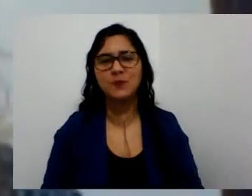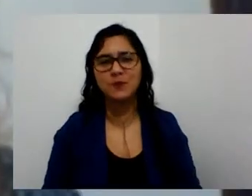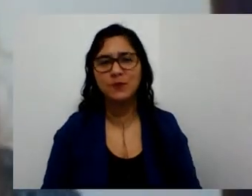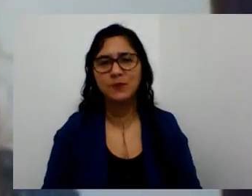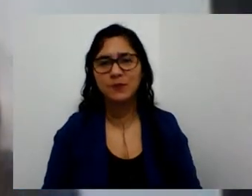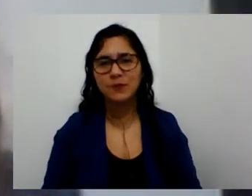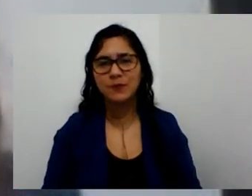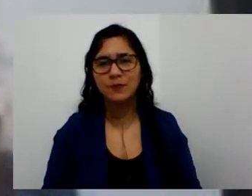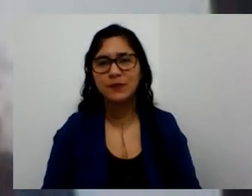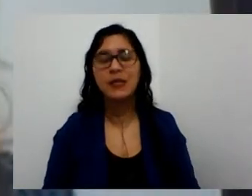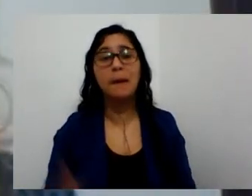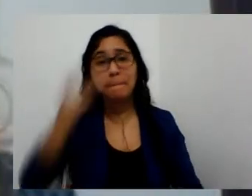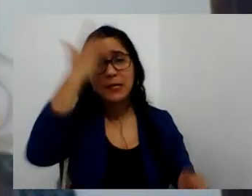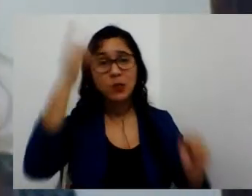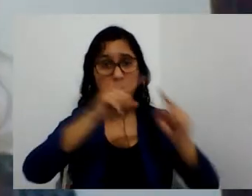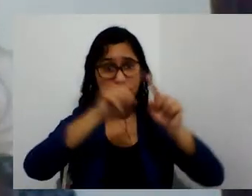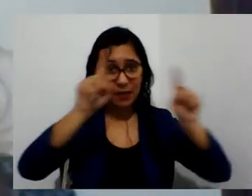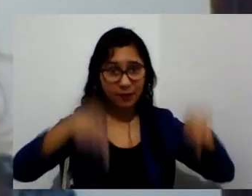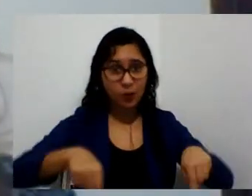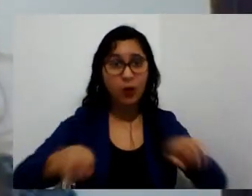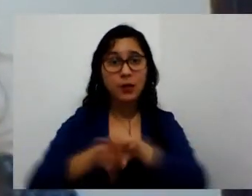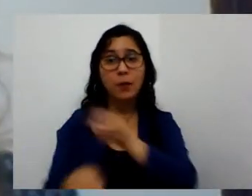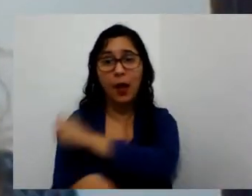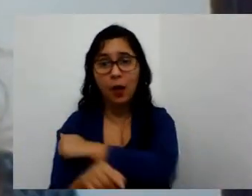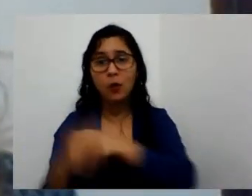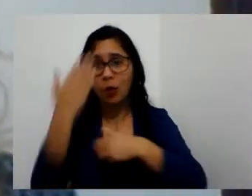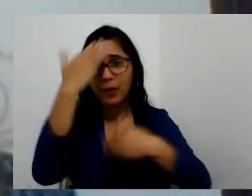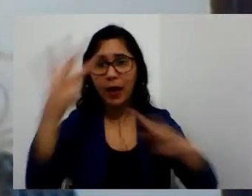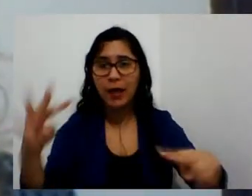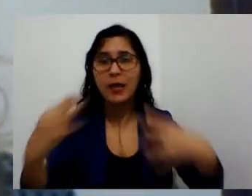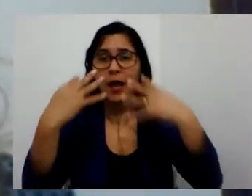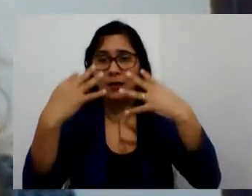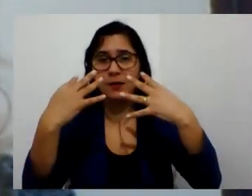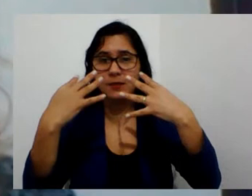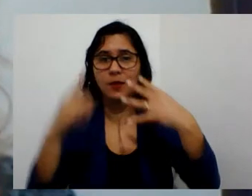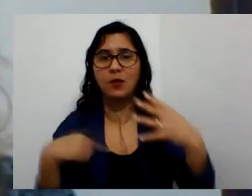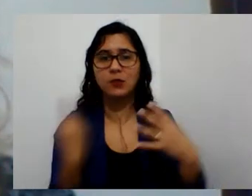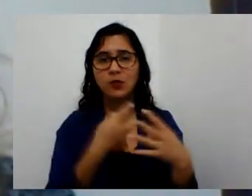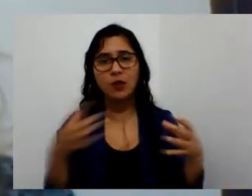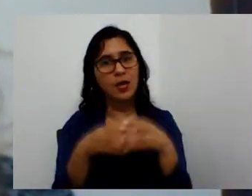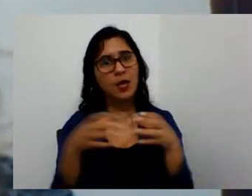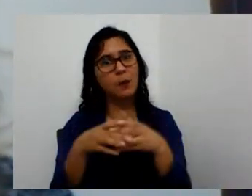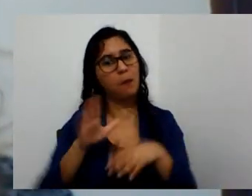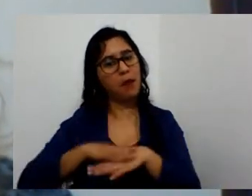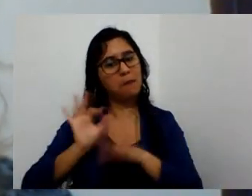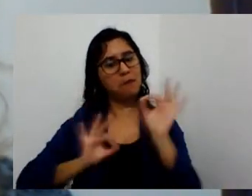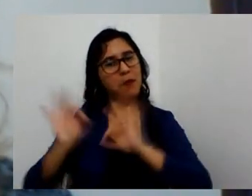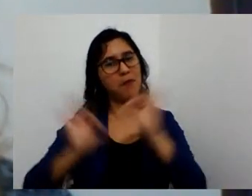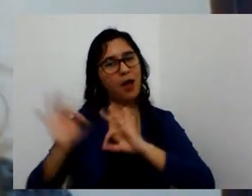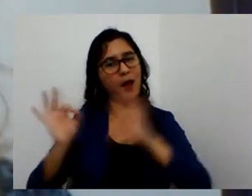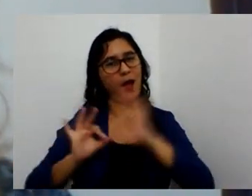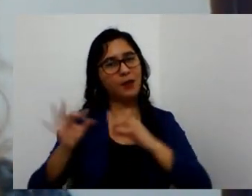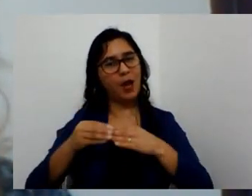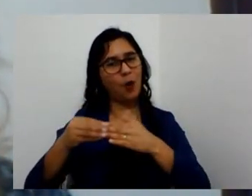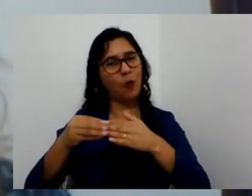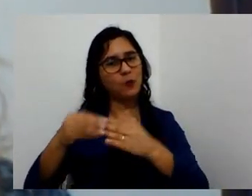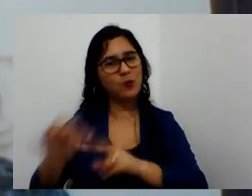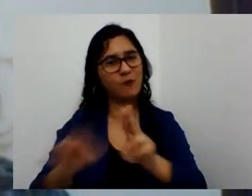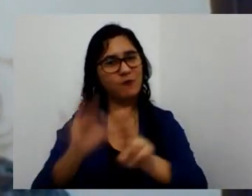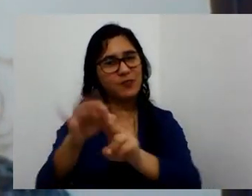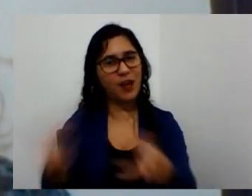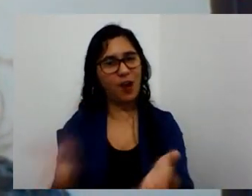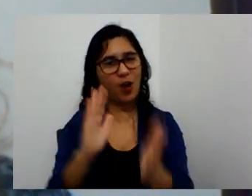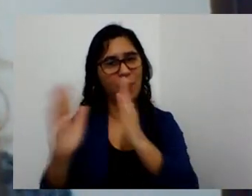Servidores e estudantes, obrigado pela sua atenção. Somos a equipe mais preparada para conduzir a UFSCar neste momento